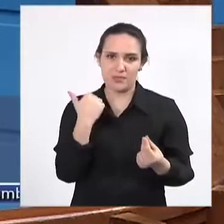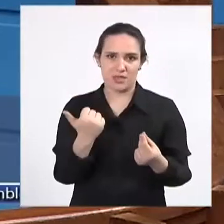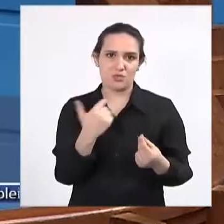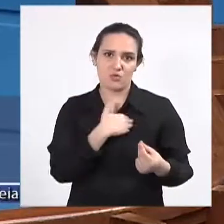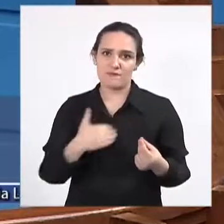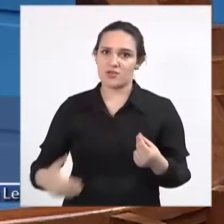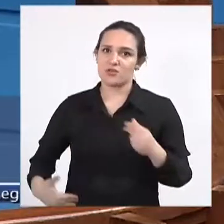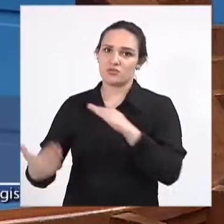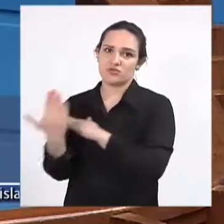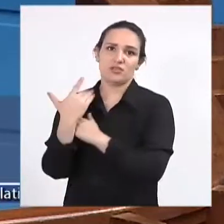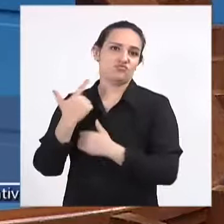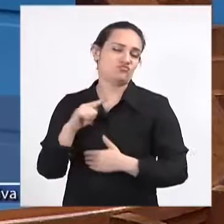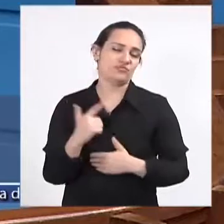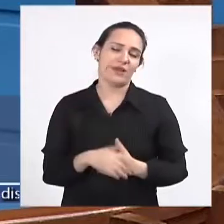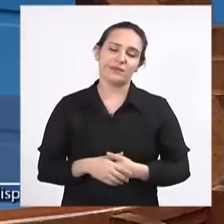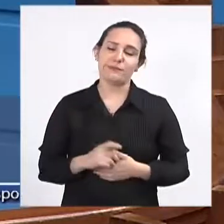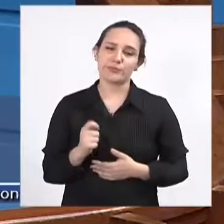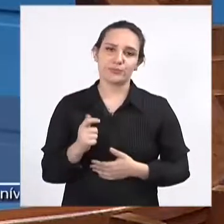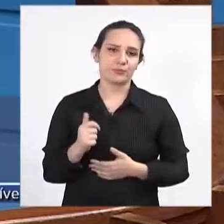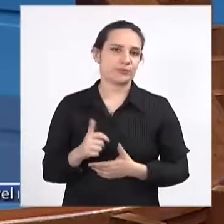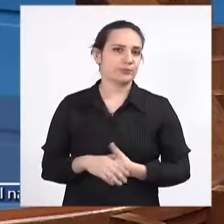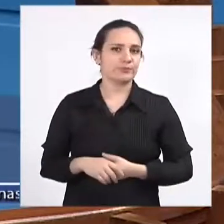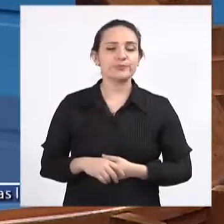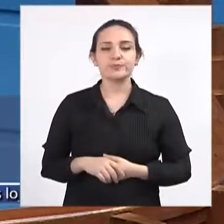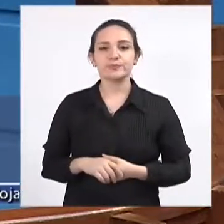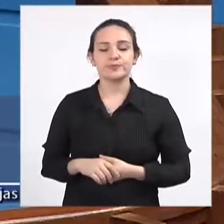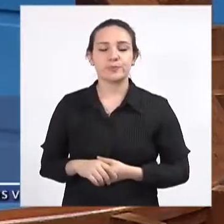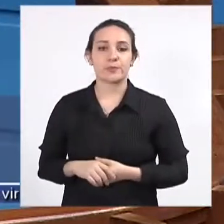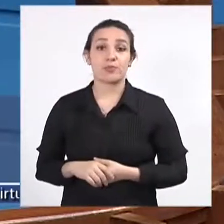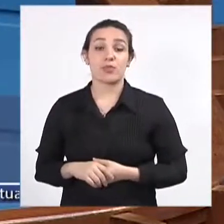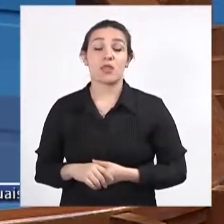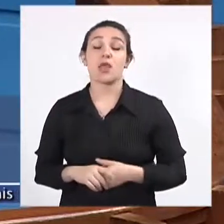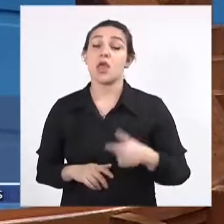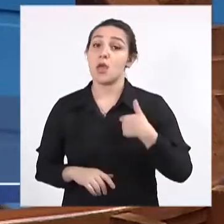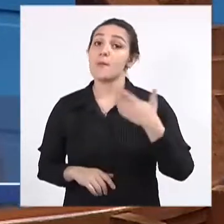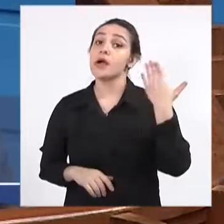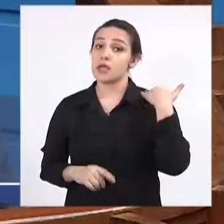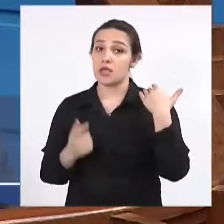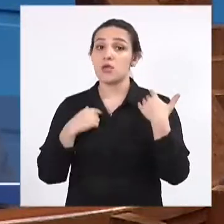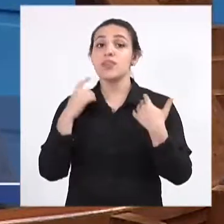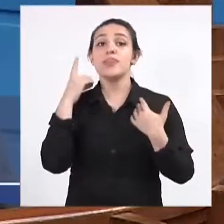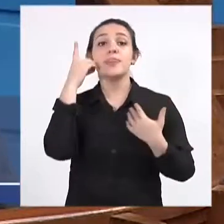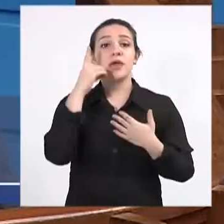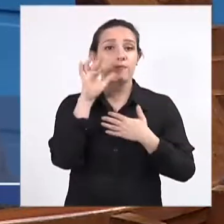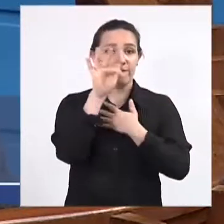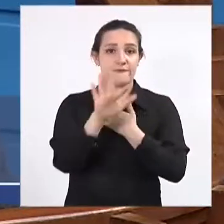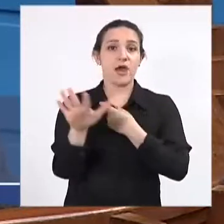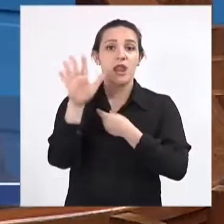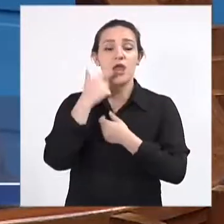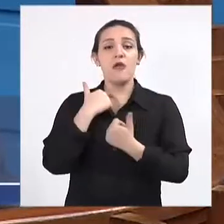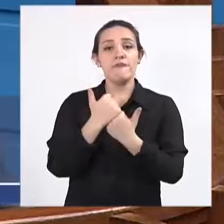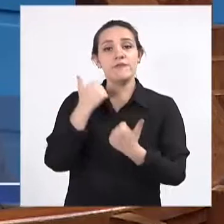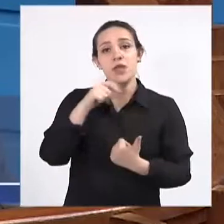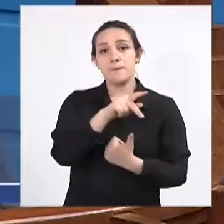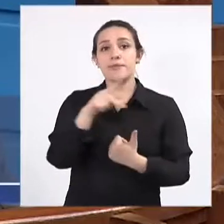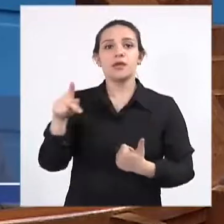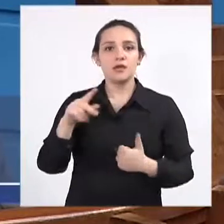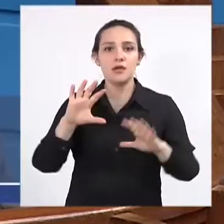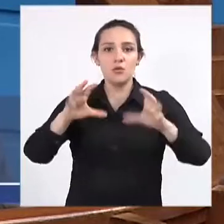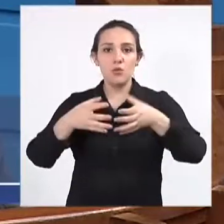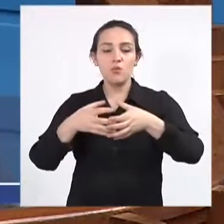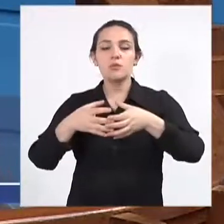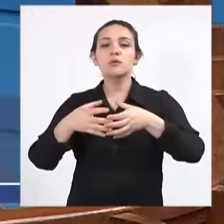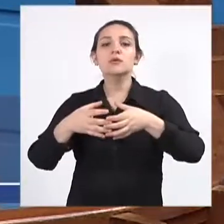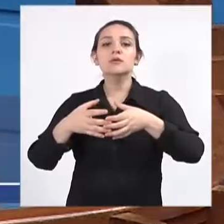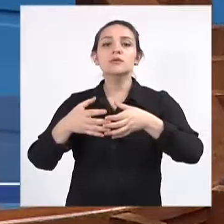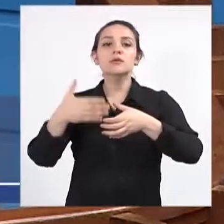a elas, aos idosos. Eu, quando atuei como deputado federal, fui vice-presidente da